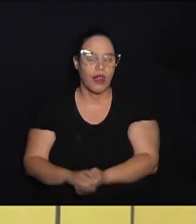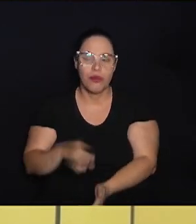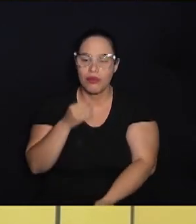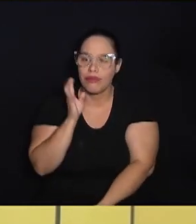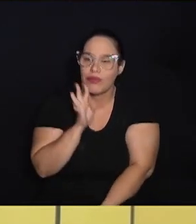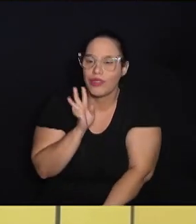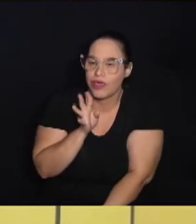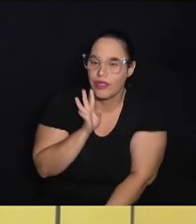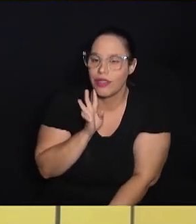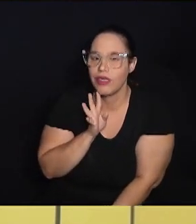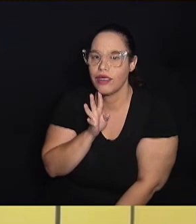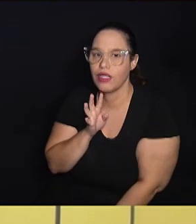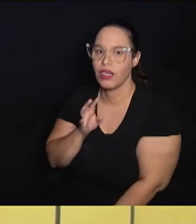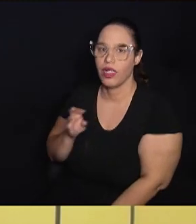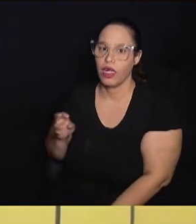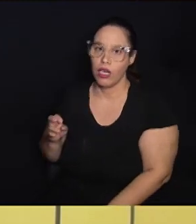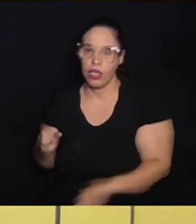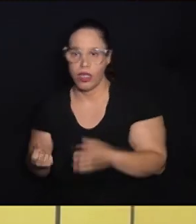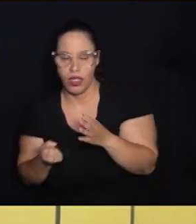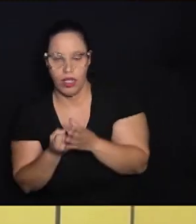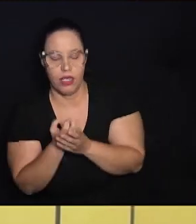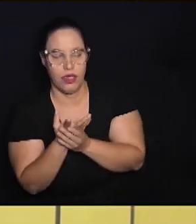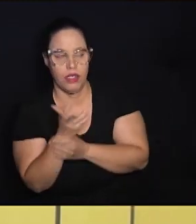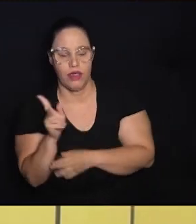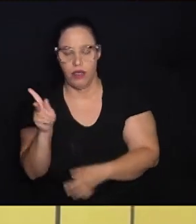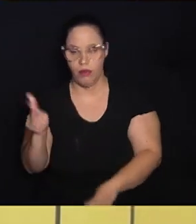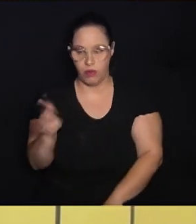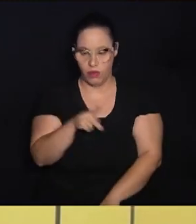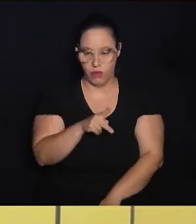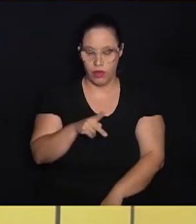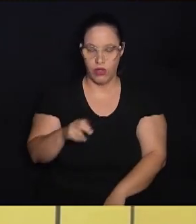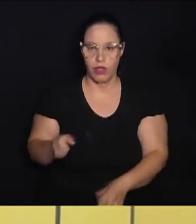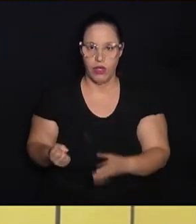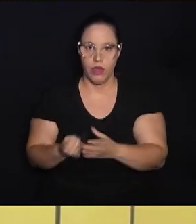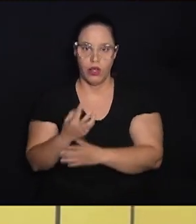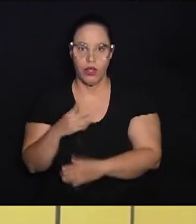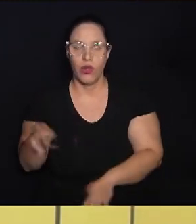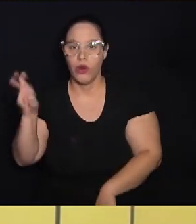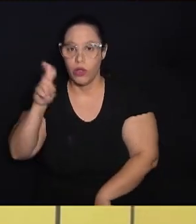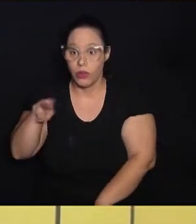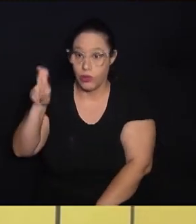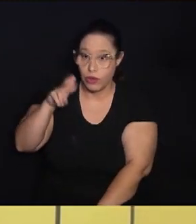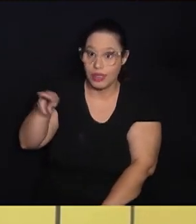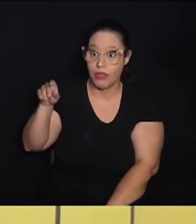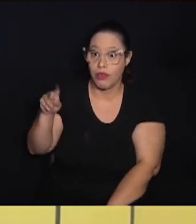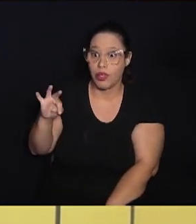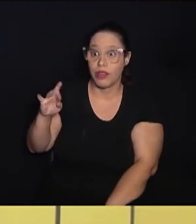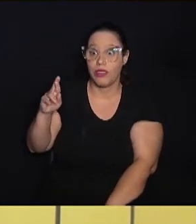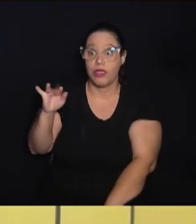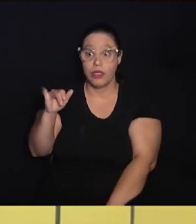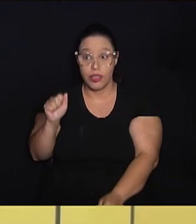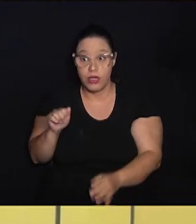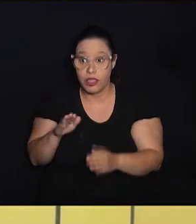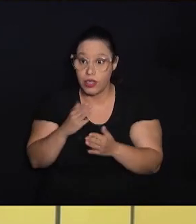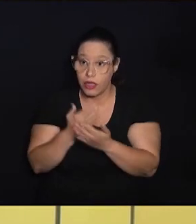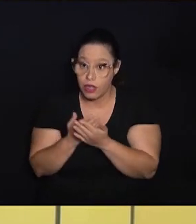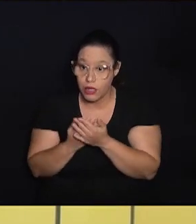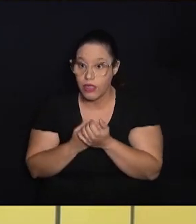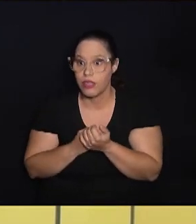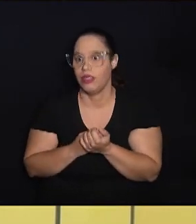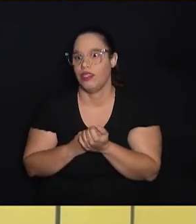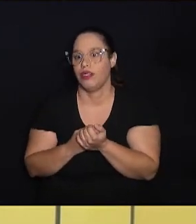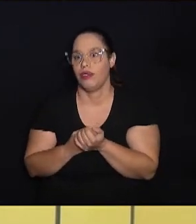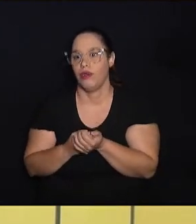tem Professor redescobrindo o tira assim às vezes eu recebo mensagem ah eu usava sua tira na sala de aula eu conheci não sei o que então é muito bacana Então quem